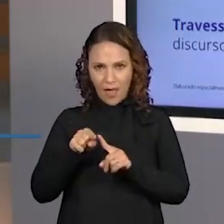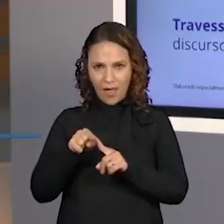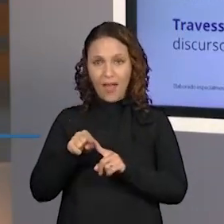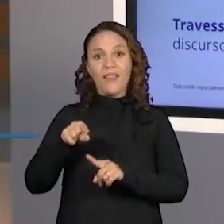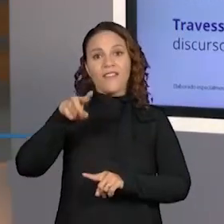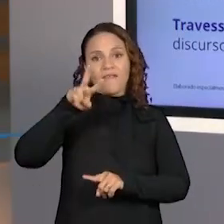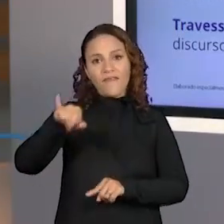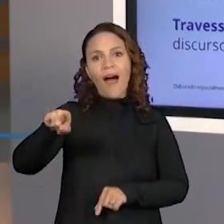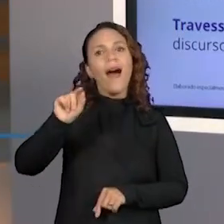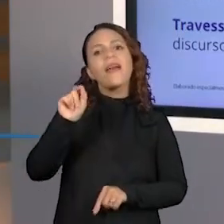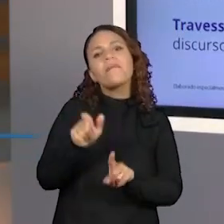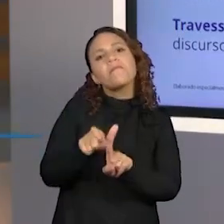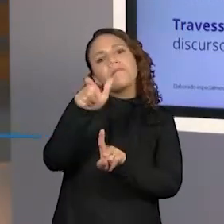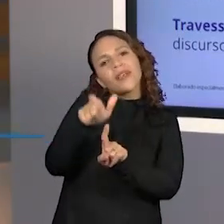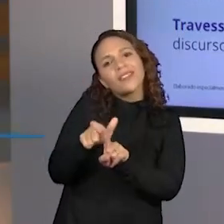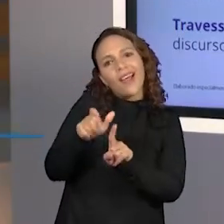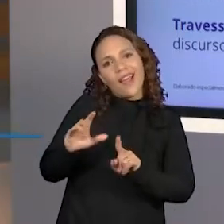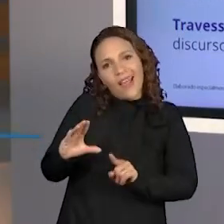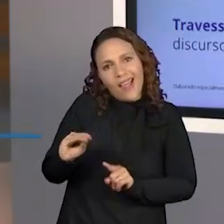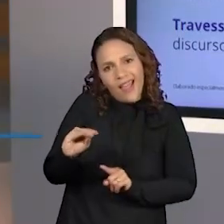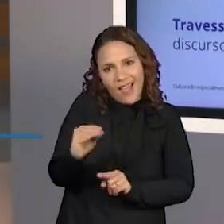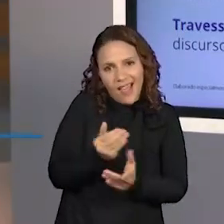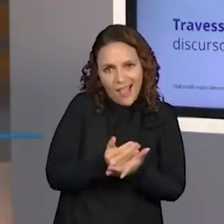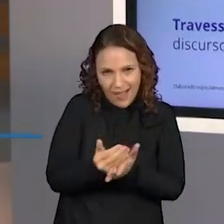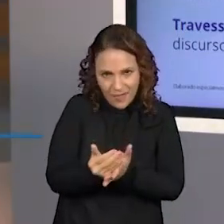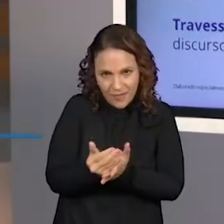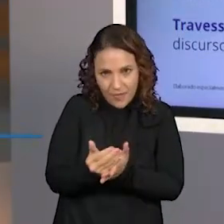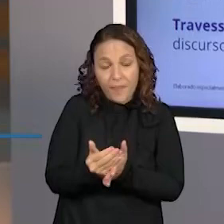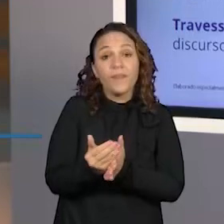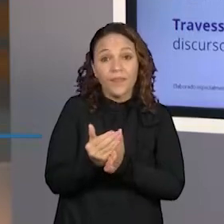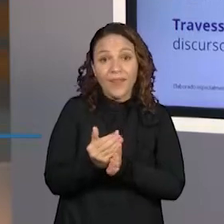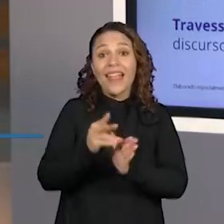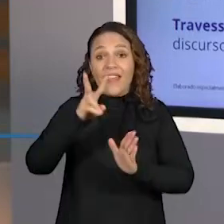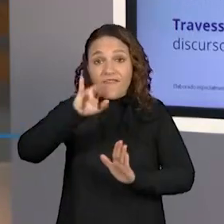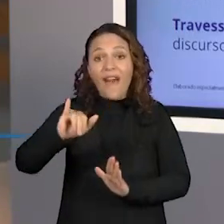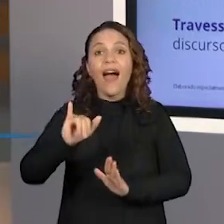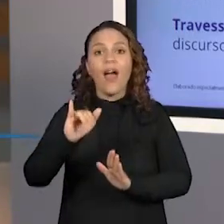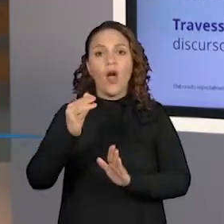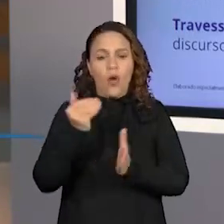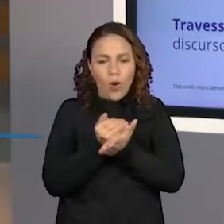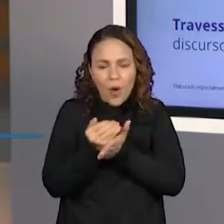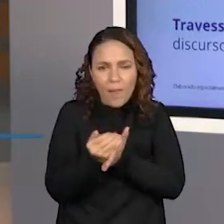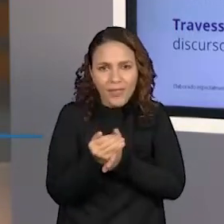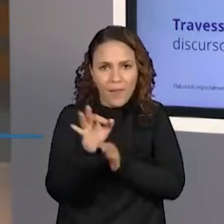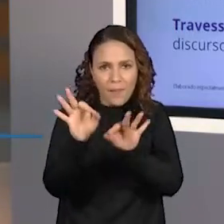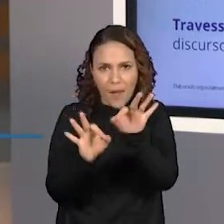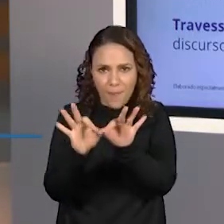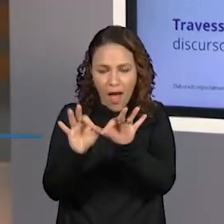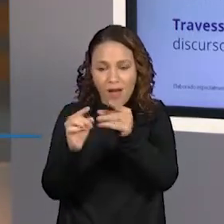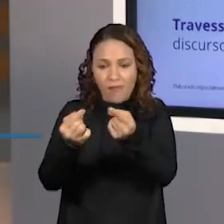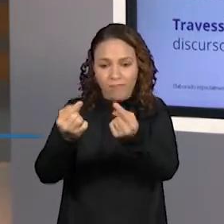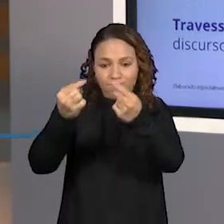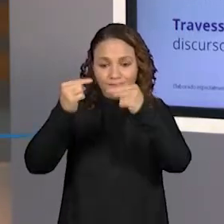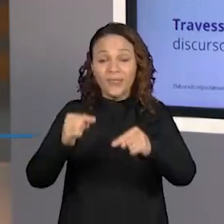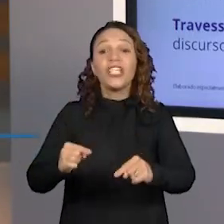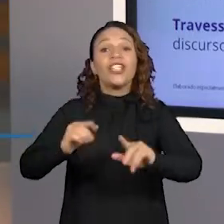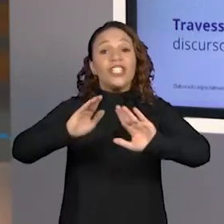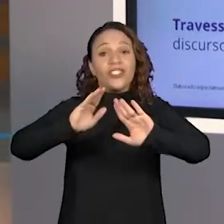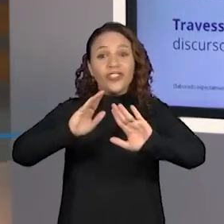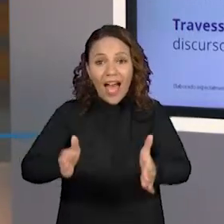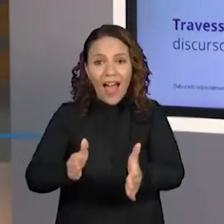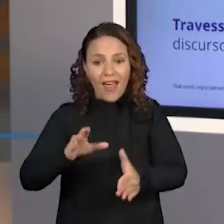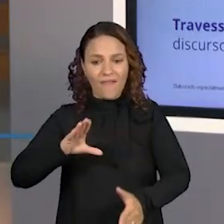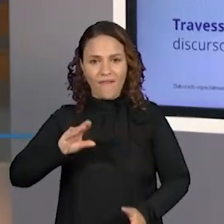falar. E eu vou colocar o ponto de travessão quando o personagem começar a